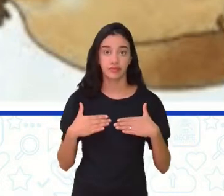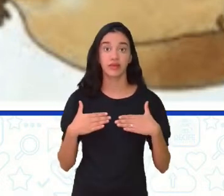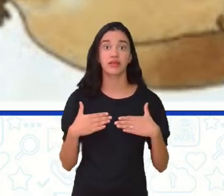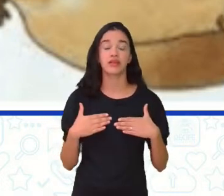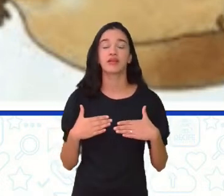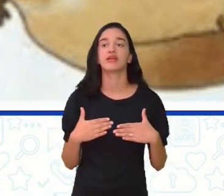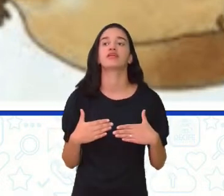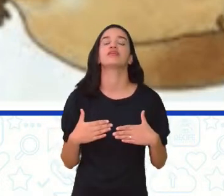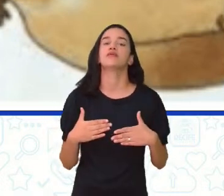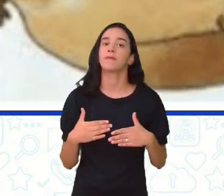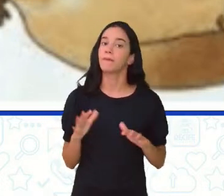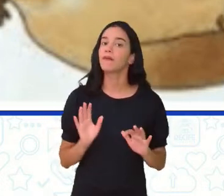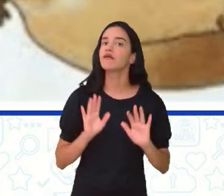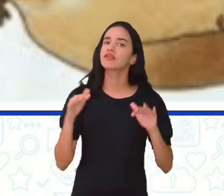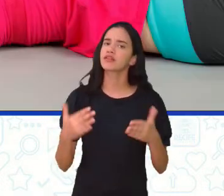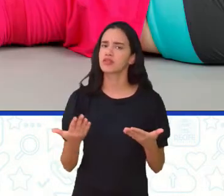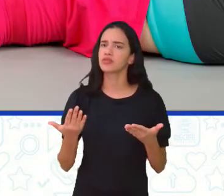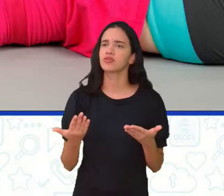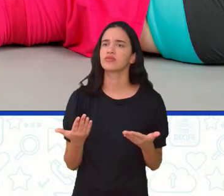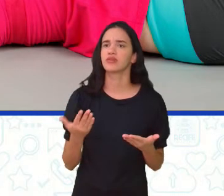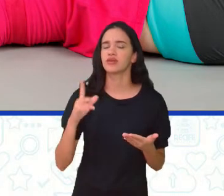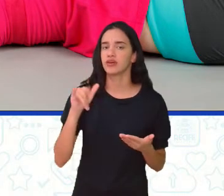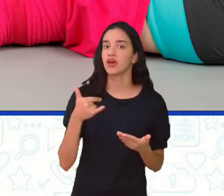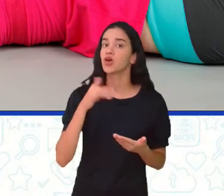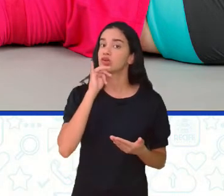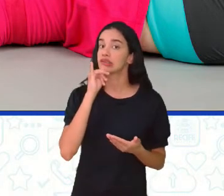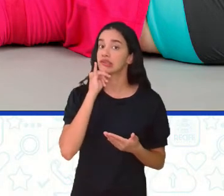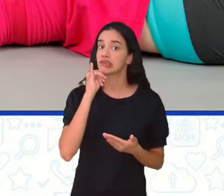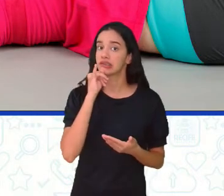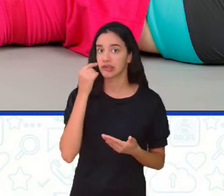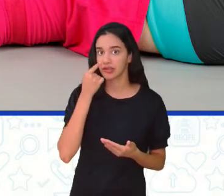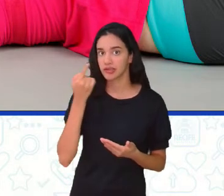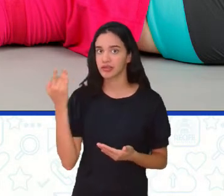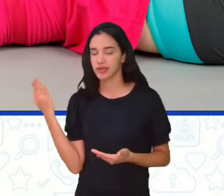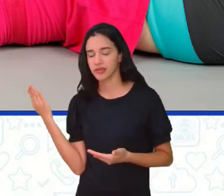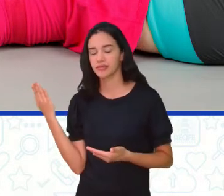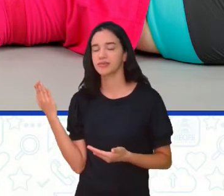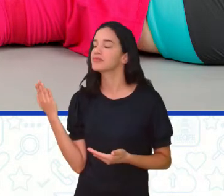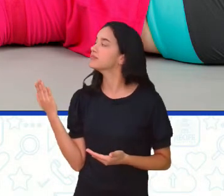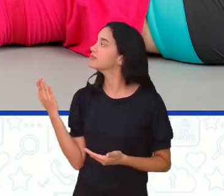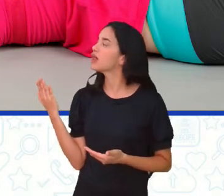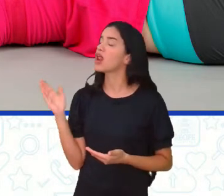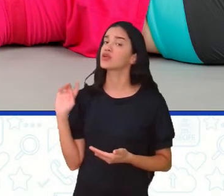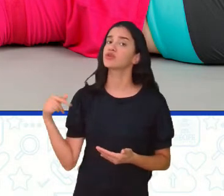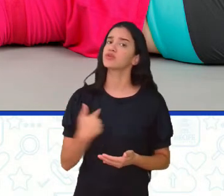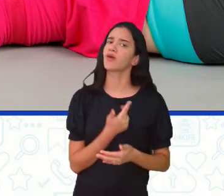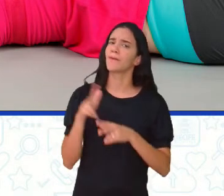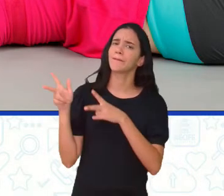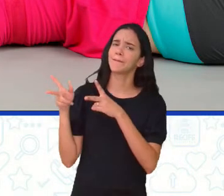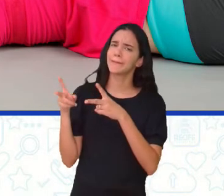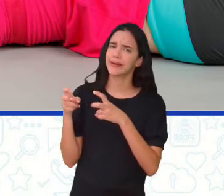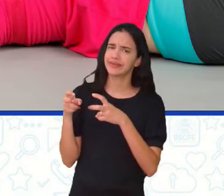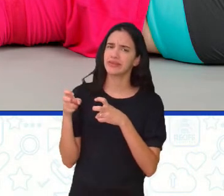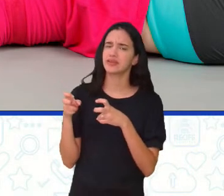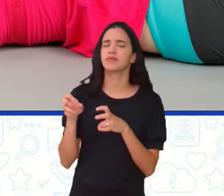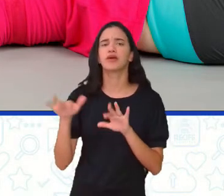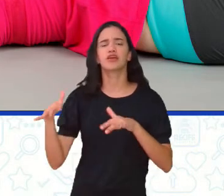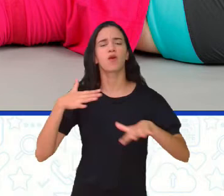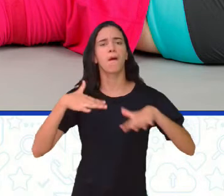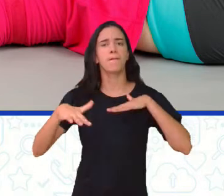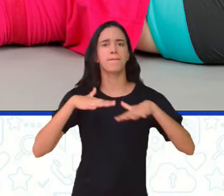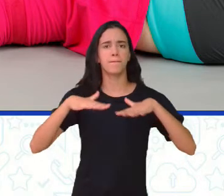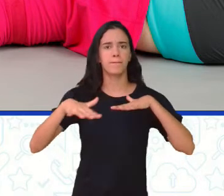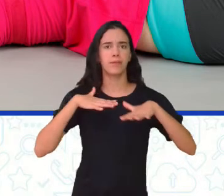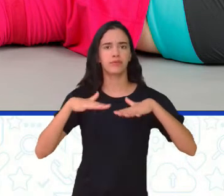momento de esvaziar. Então, naquele exemplo anterior, a gente vai ter que perceber que esse movimento do que a gente colocar